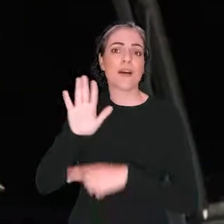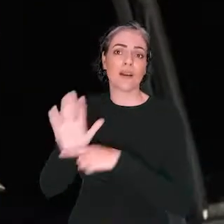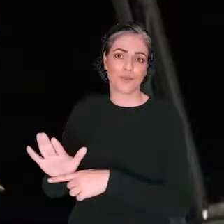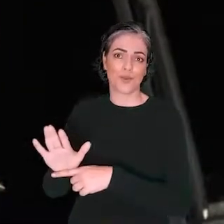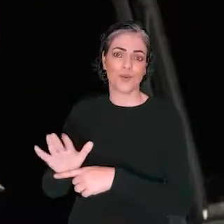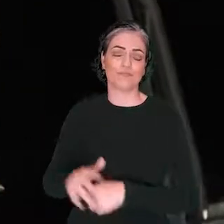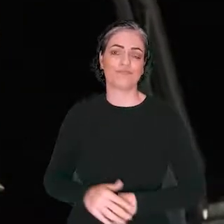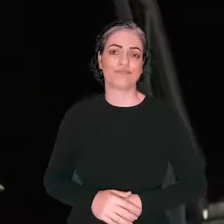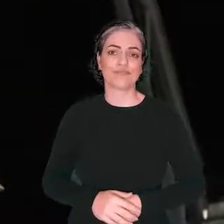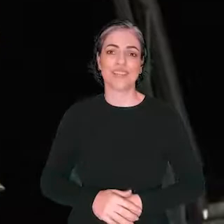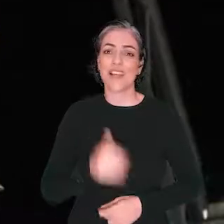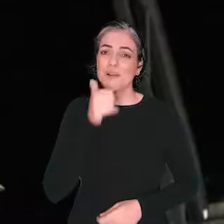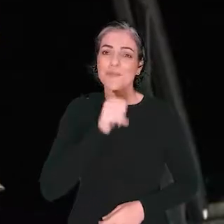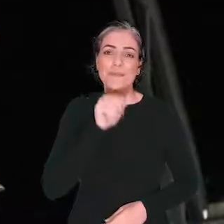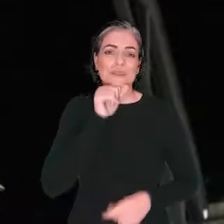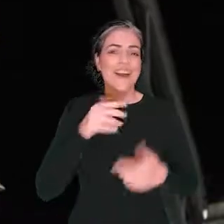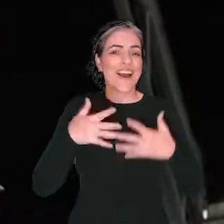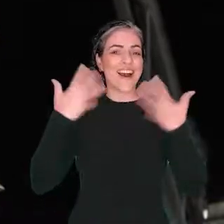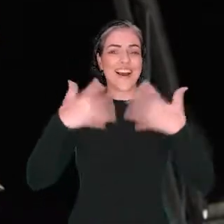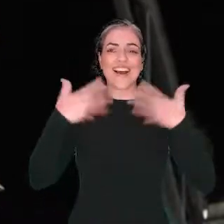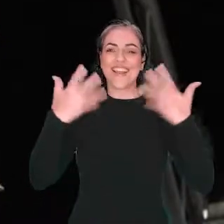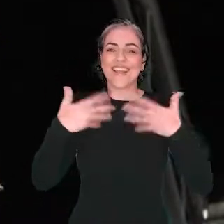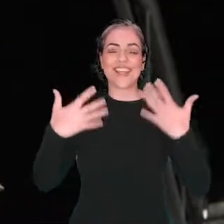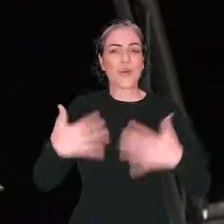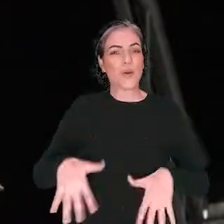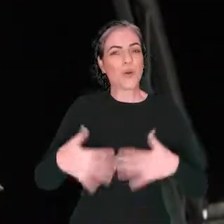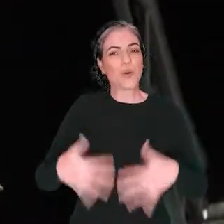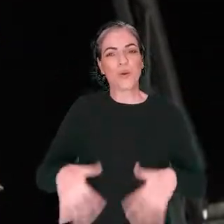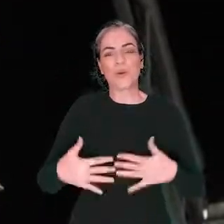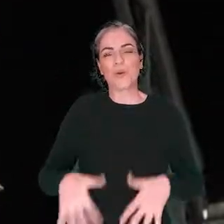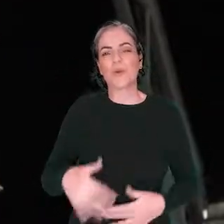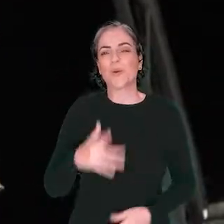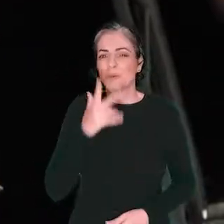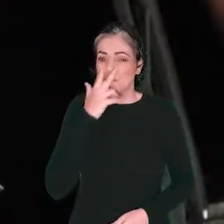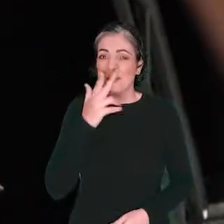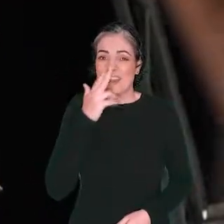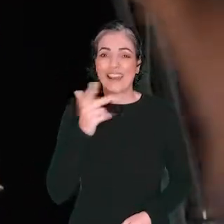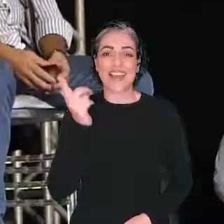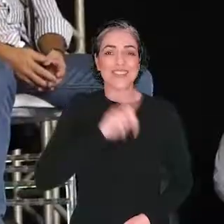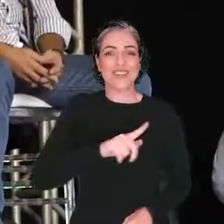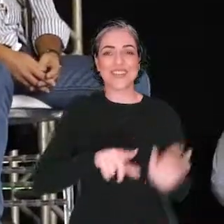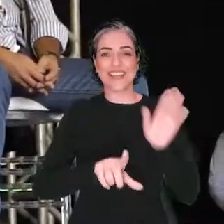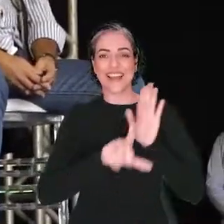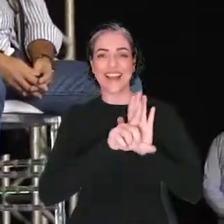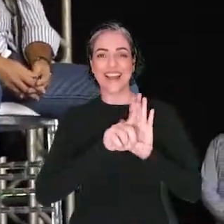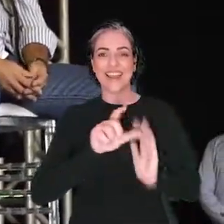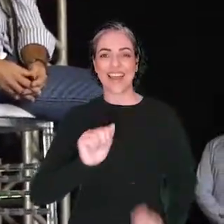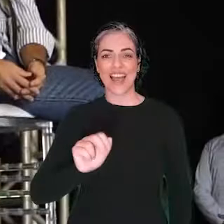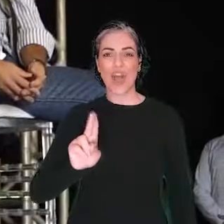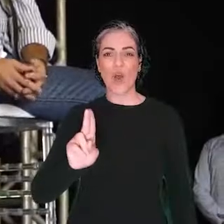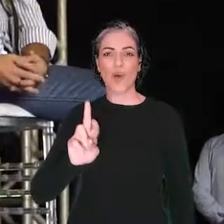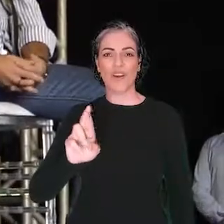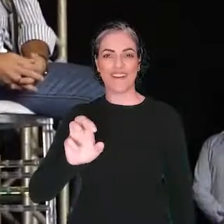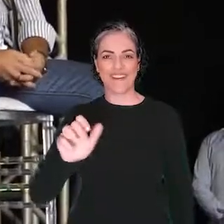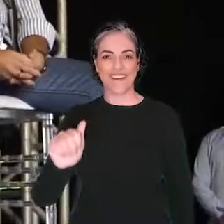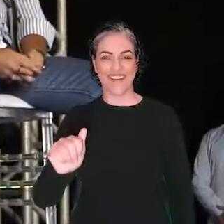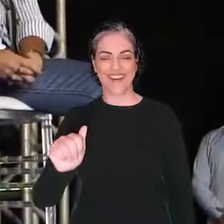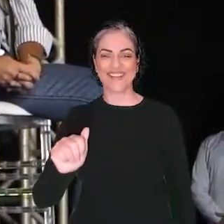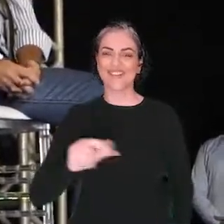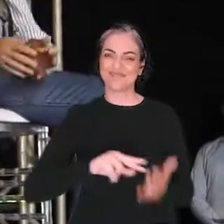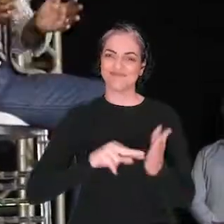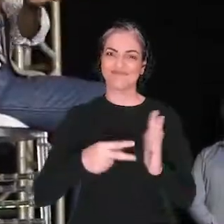minha mãe não tinha preço. Realmente parece que você conseguiu a Lei